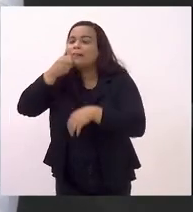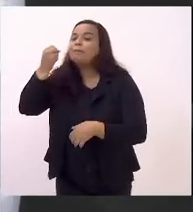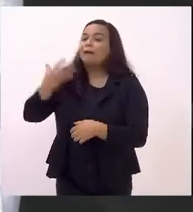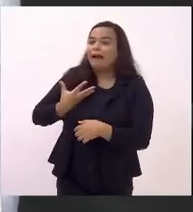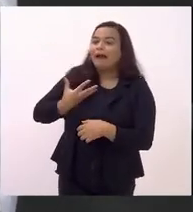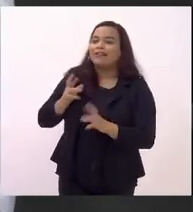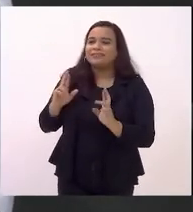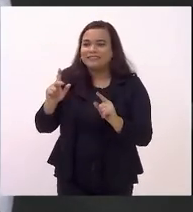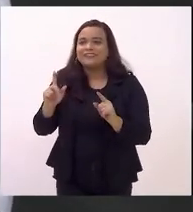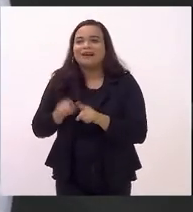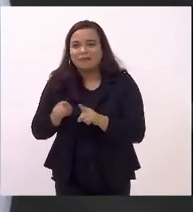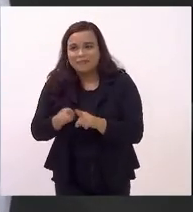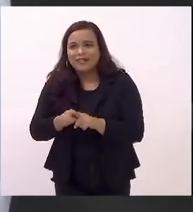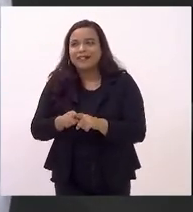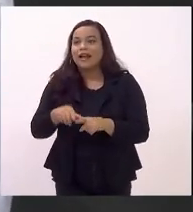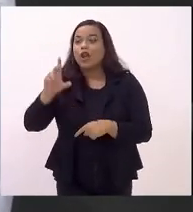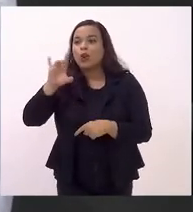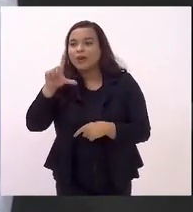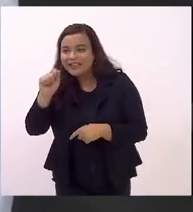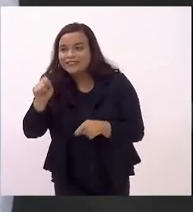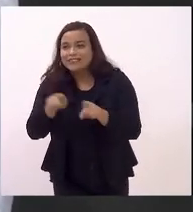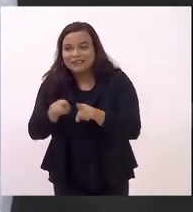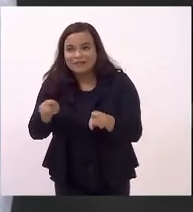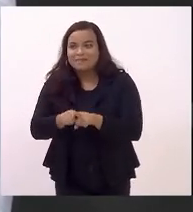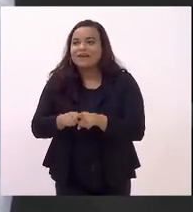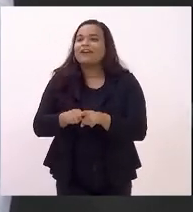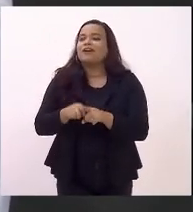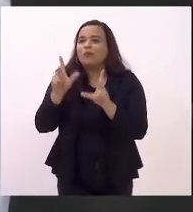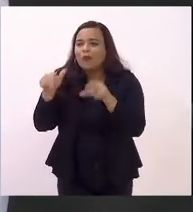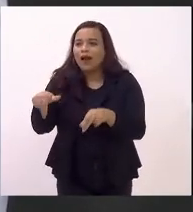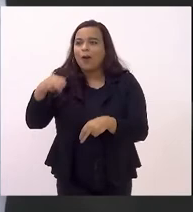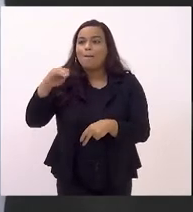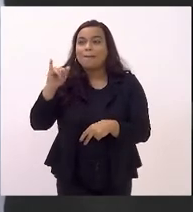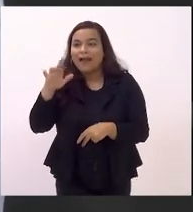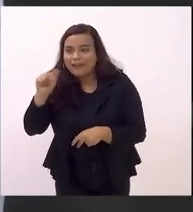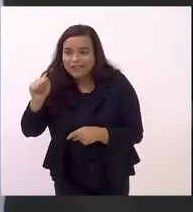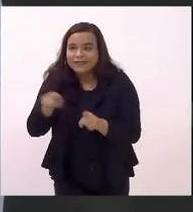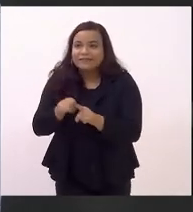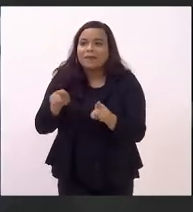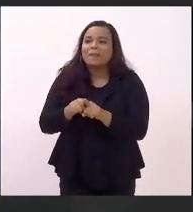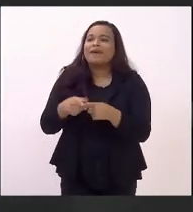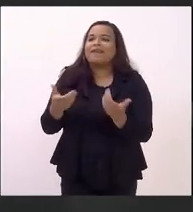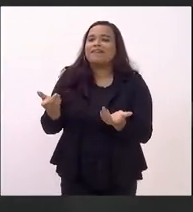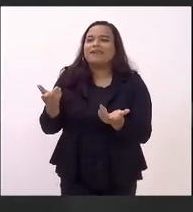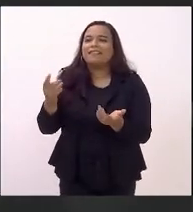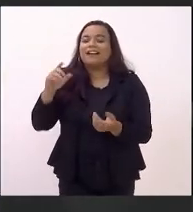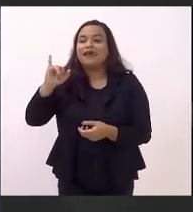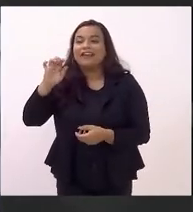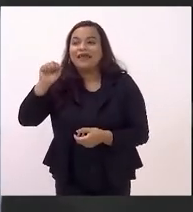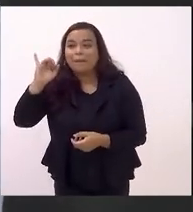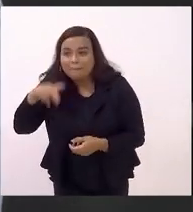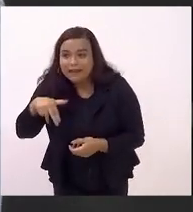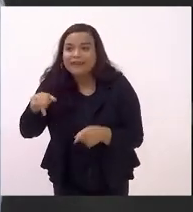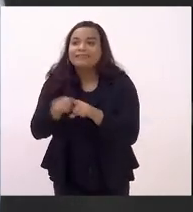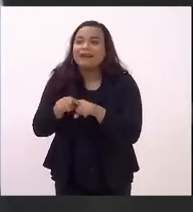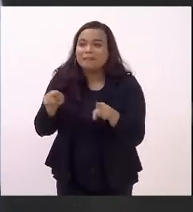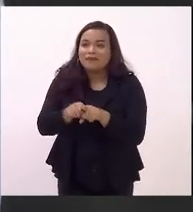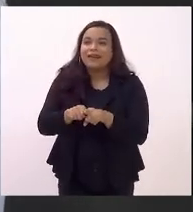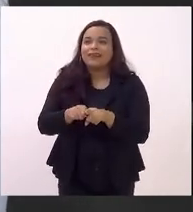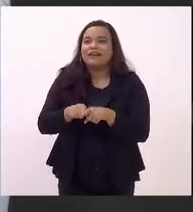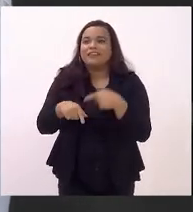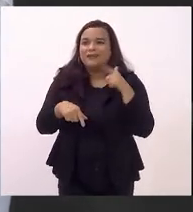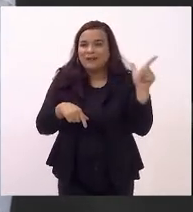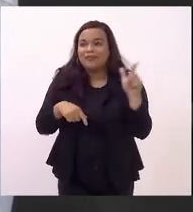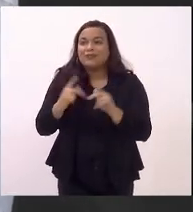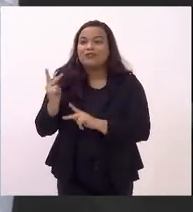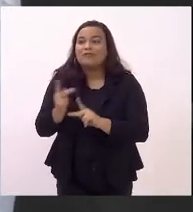é diferente da Luísa. Não é diferente da Maíra, não é diferente da Yamin, nem do meu ventinho